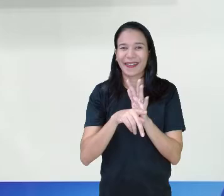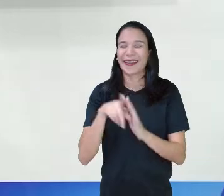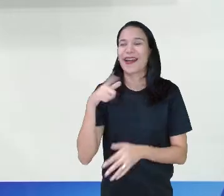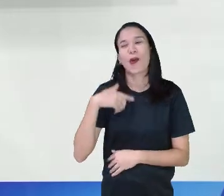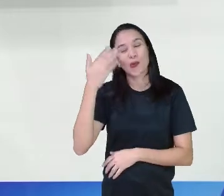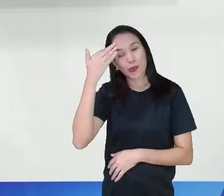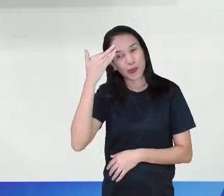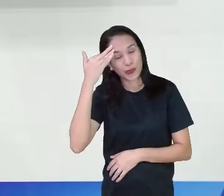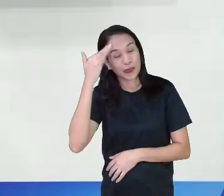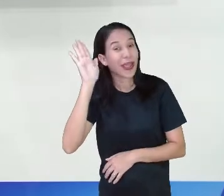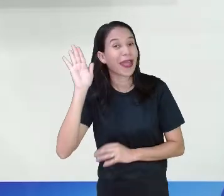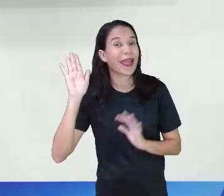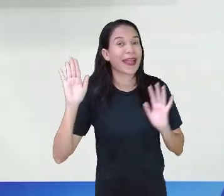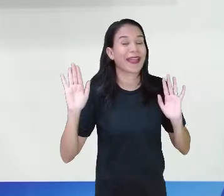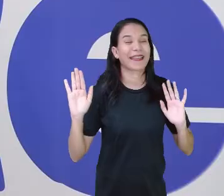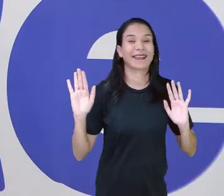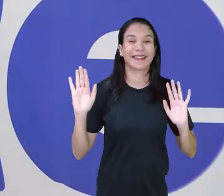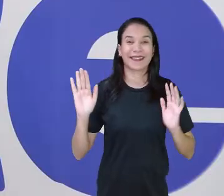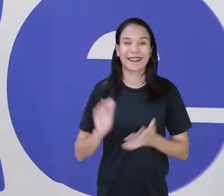Não sei. Vamos chamar.